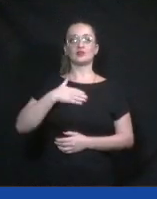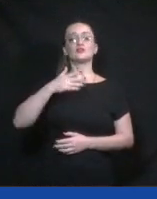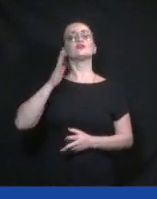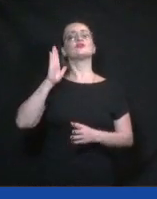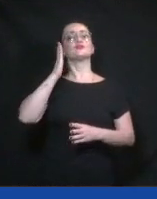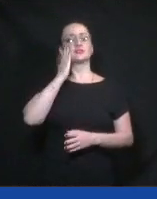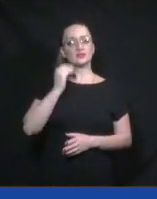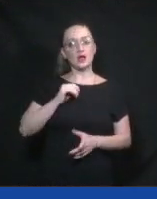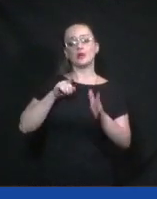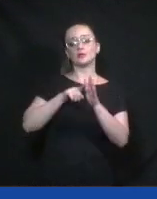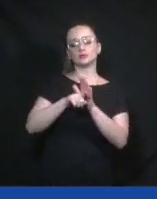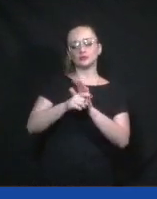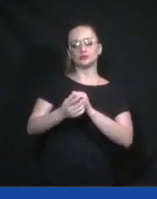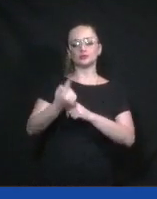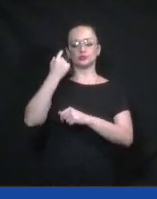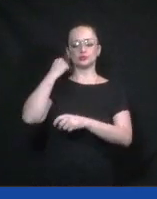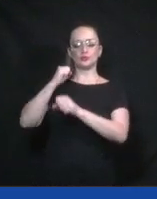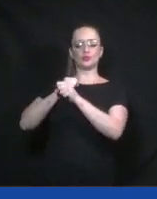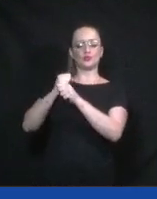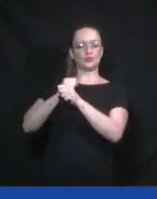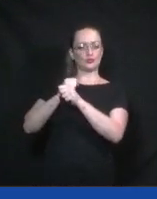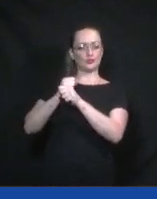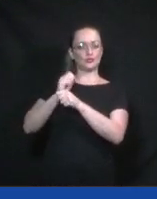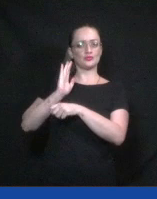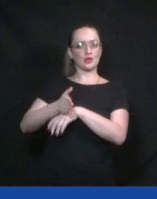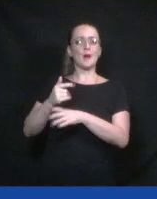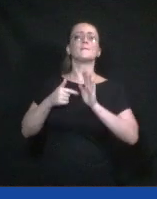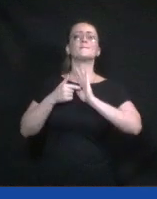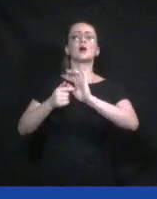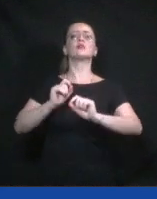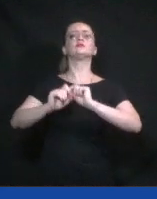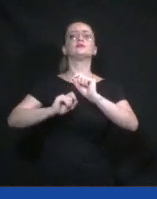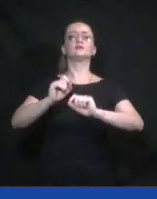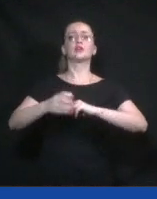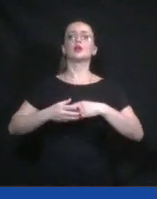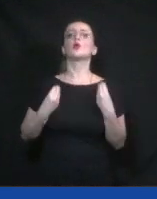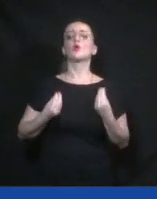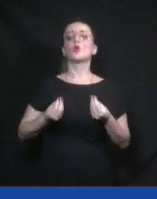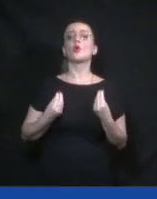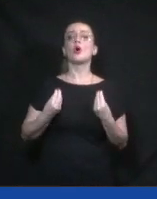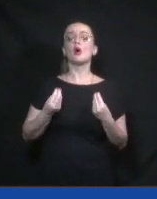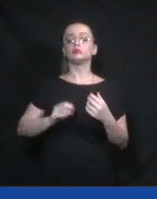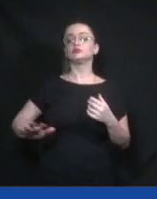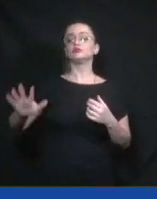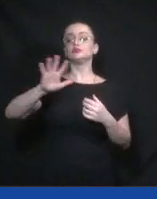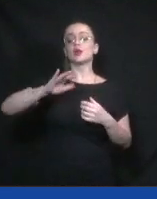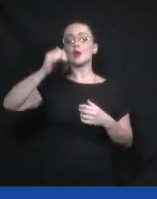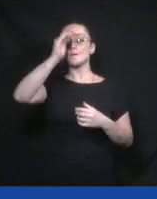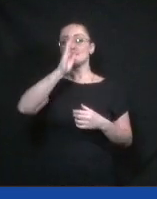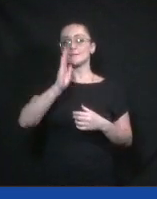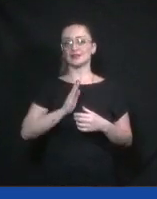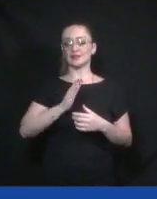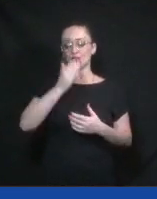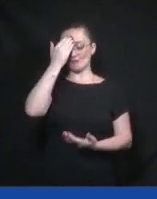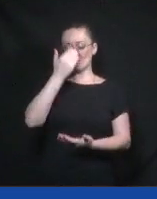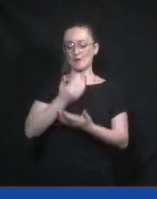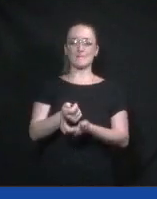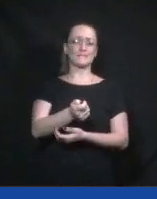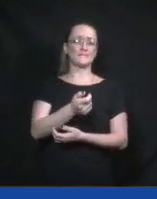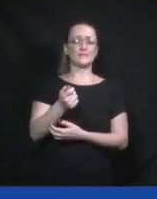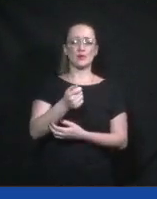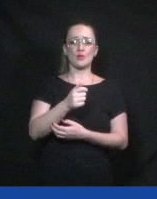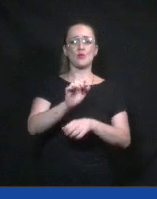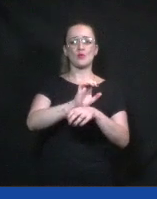tem pesquisa de cerca de 78 anos e já mostram como é que em geral o brasileiro confia pouco justamente